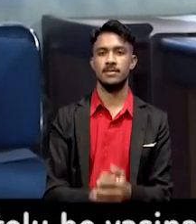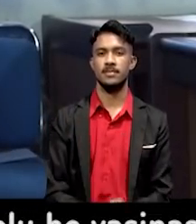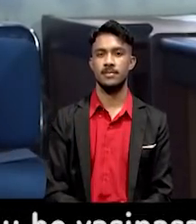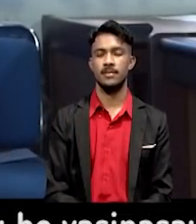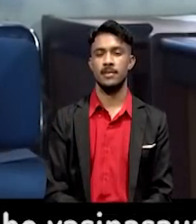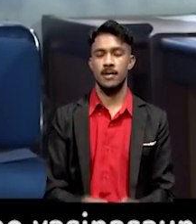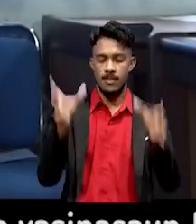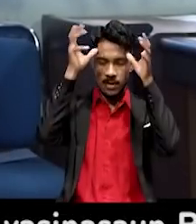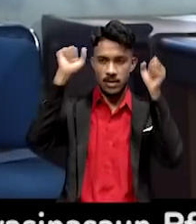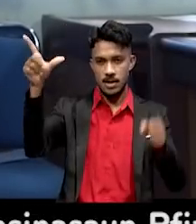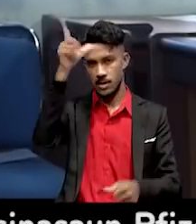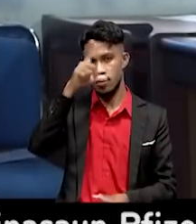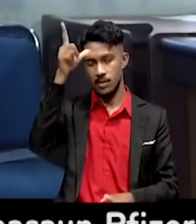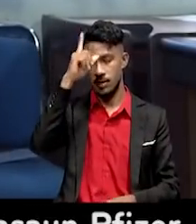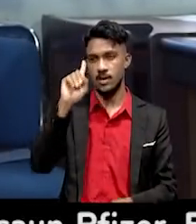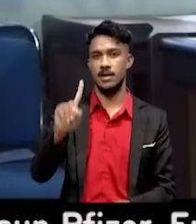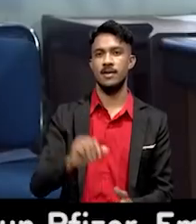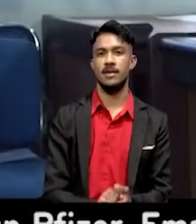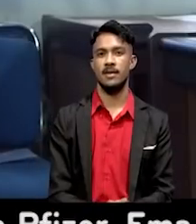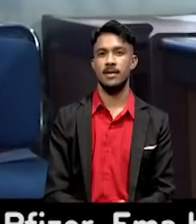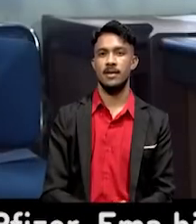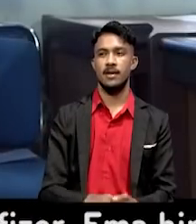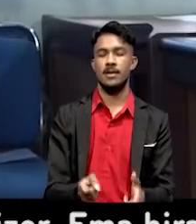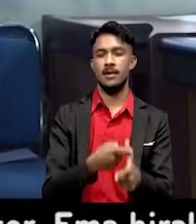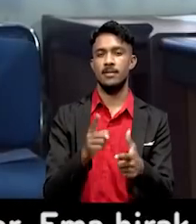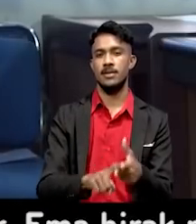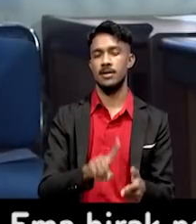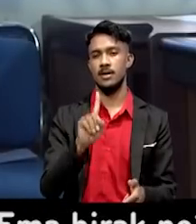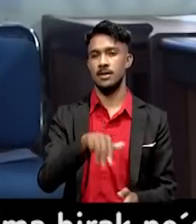presidente Luolonia idane e ide selo ini